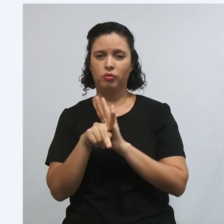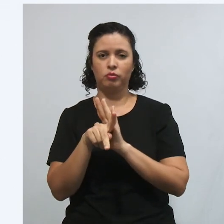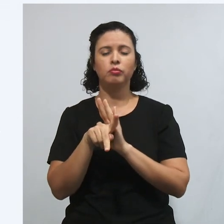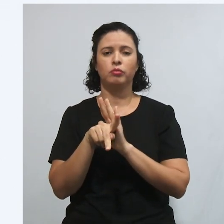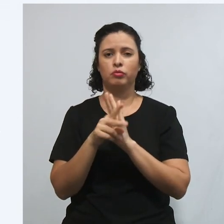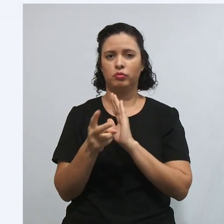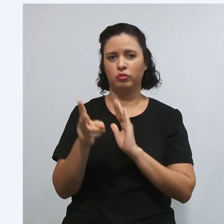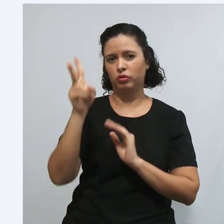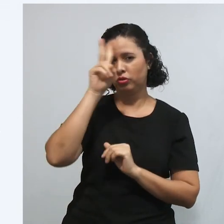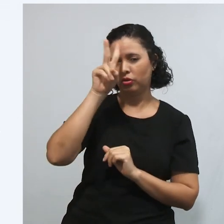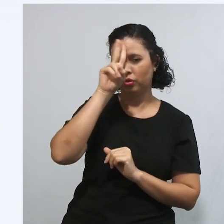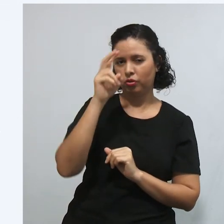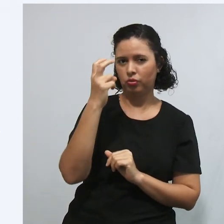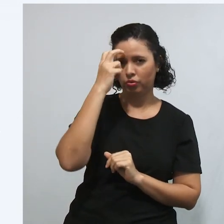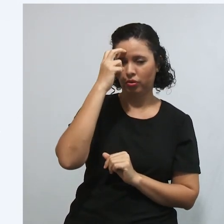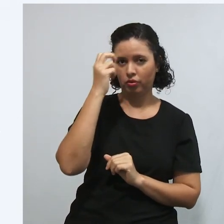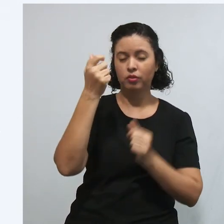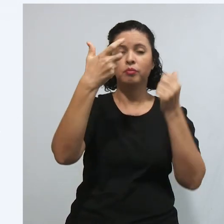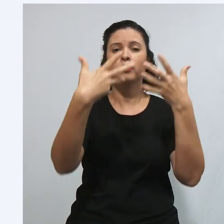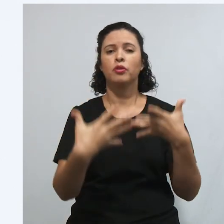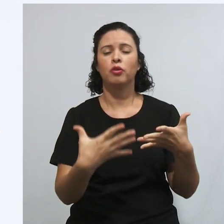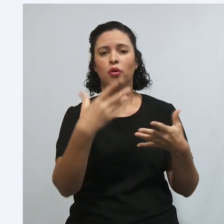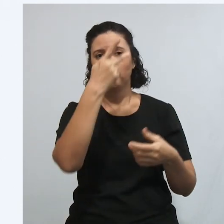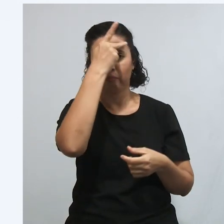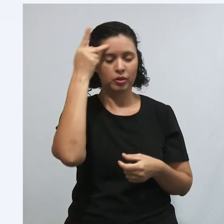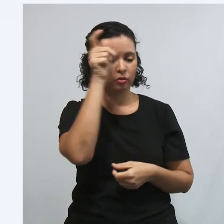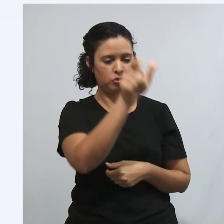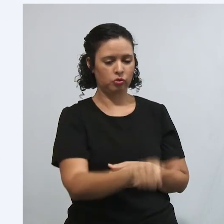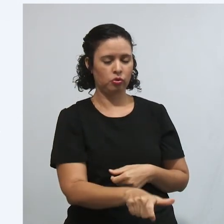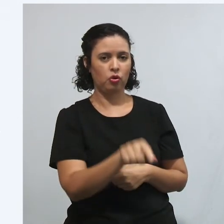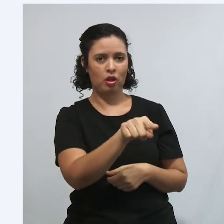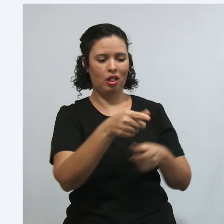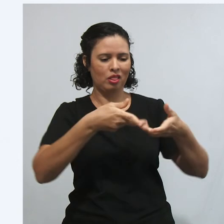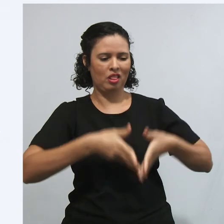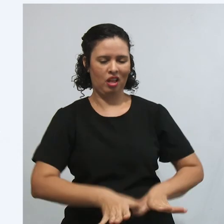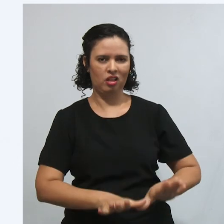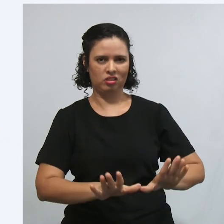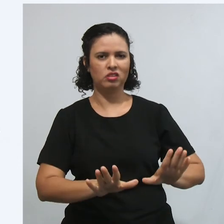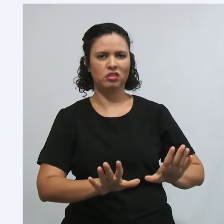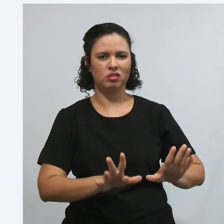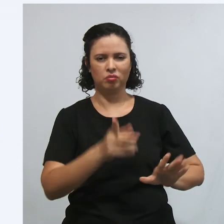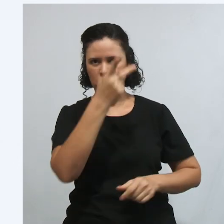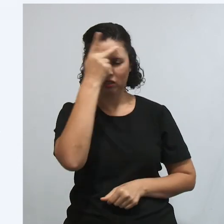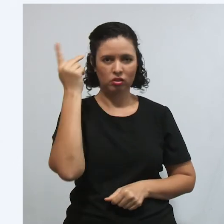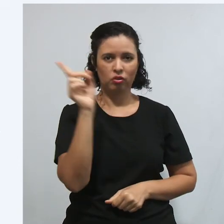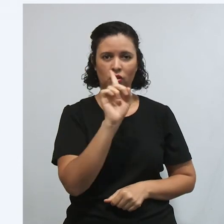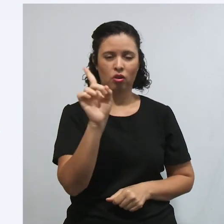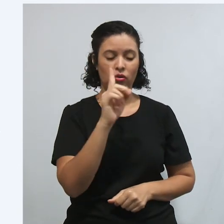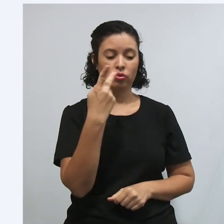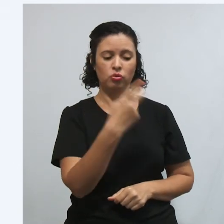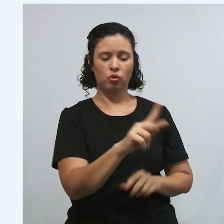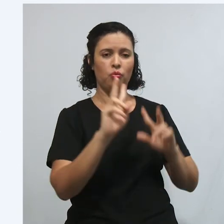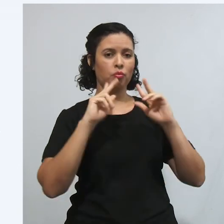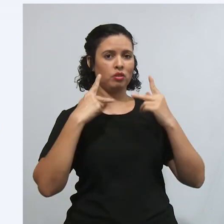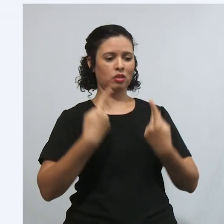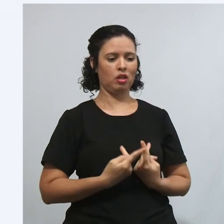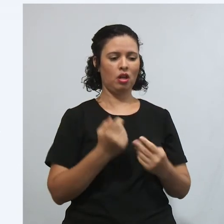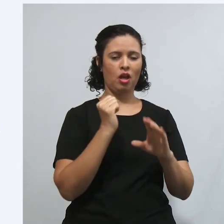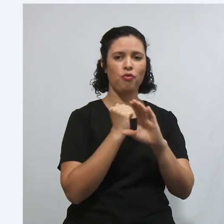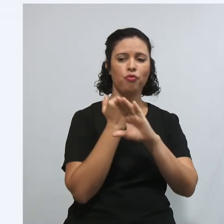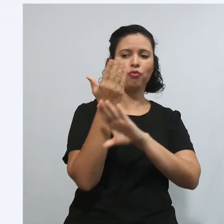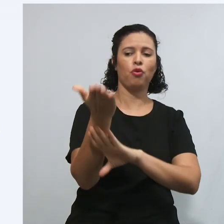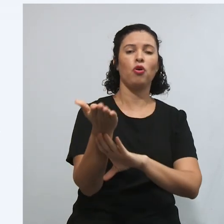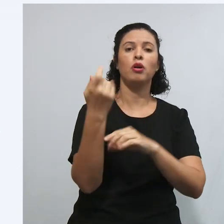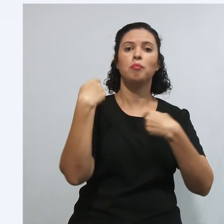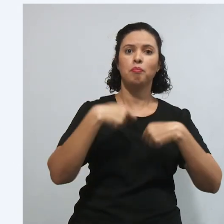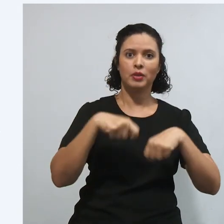histórico-cultural, e ela diz: o homem não nasce homem. Sua humanidade é externa a ele, ou seja, por isso que nós precisamos